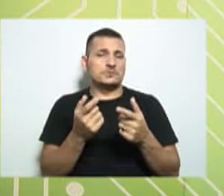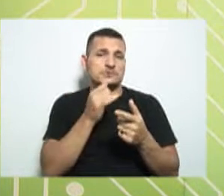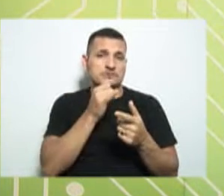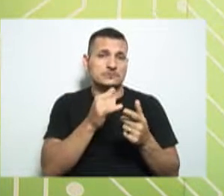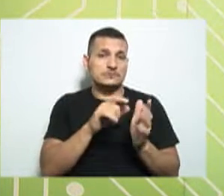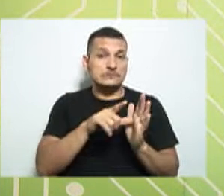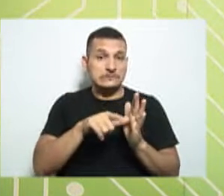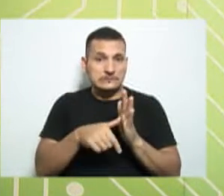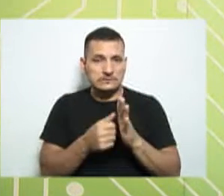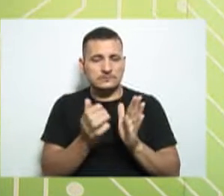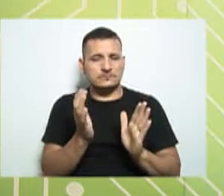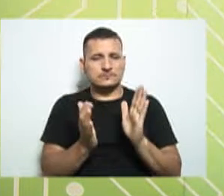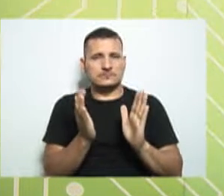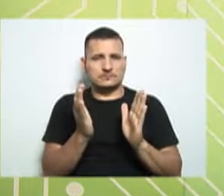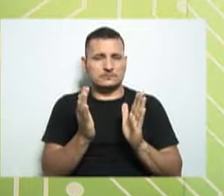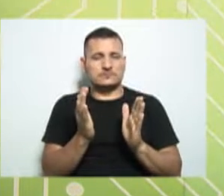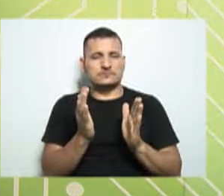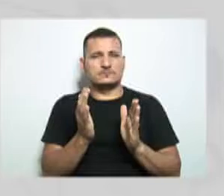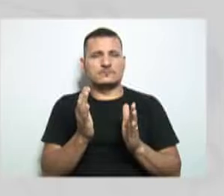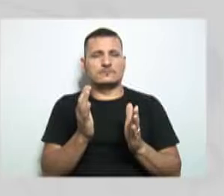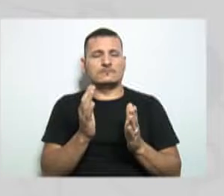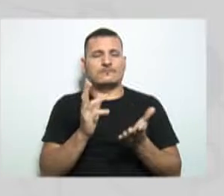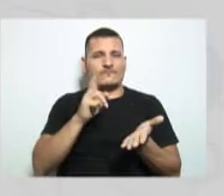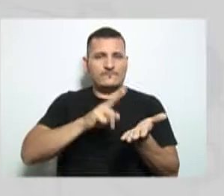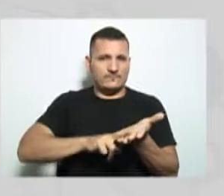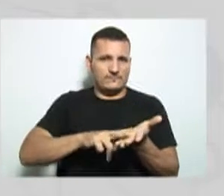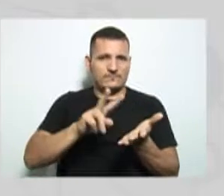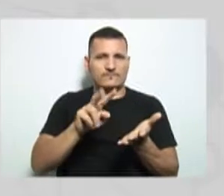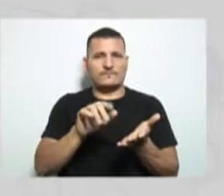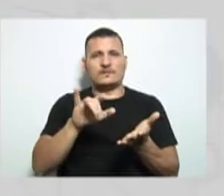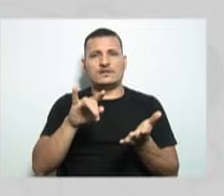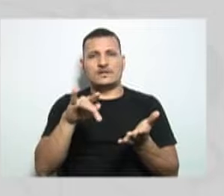mais arcaico. Voltando aqui no slide.